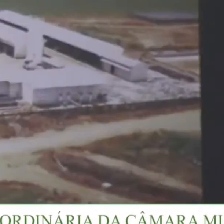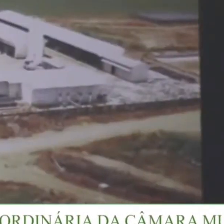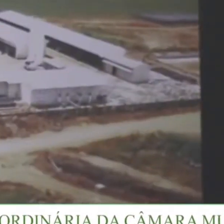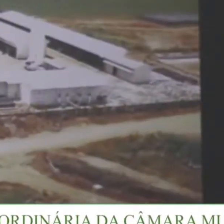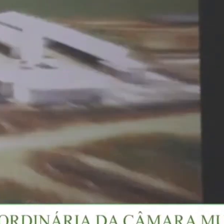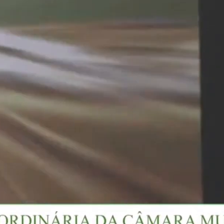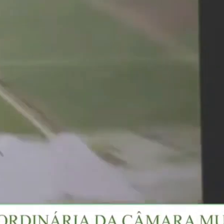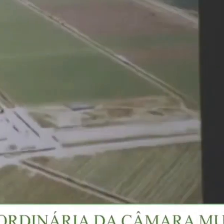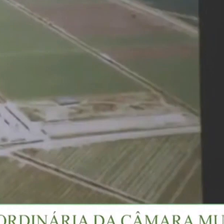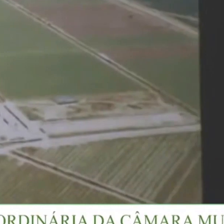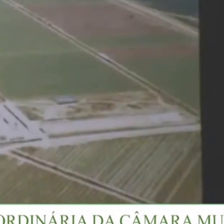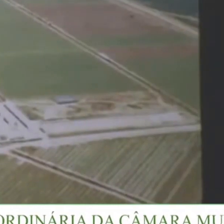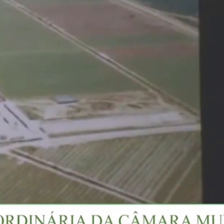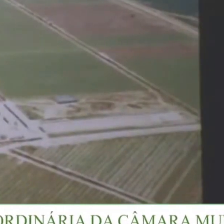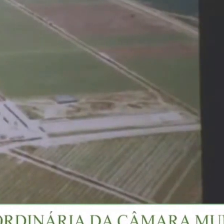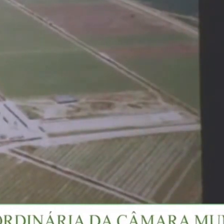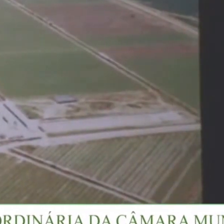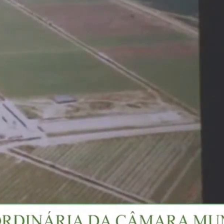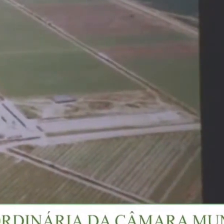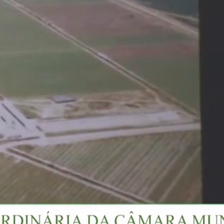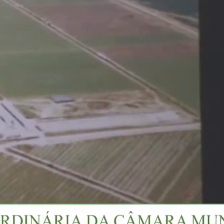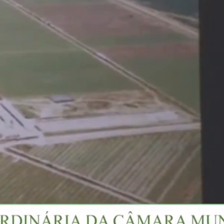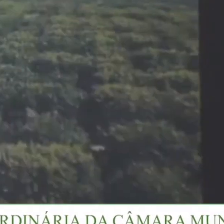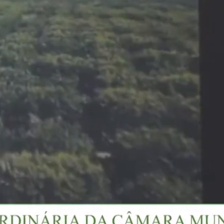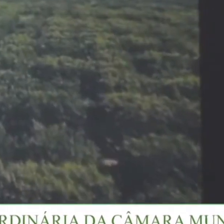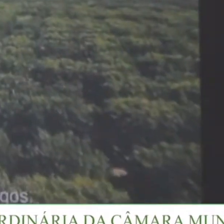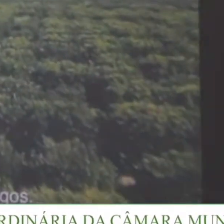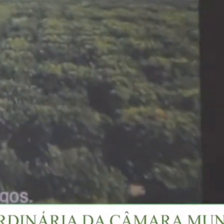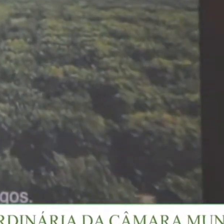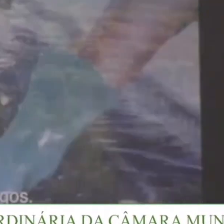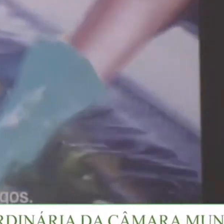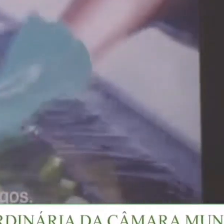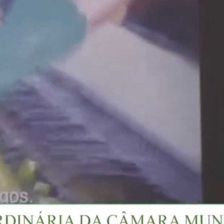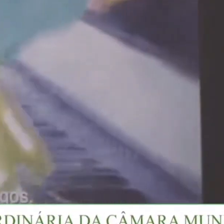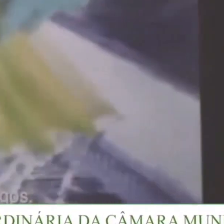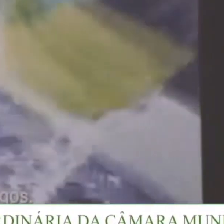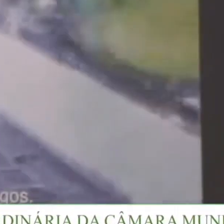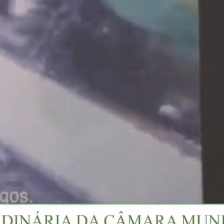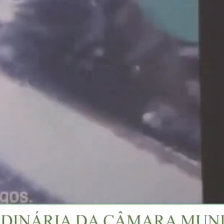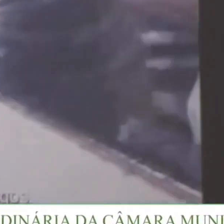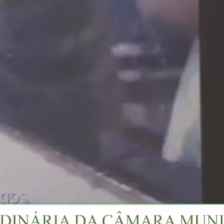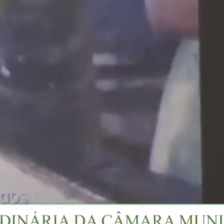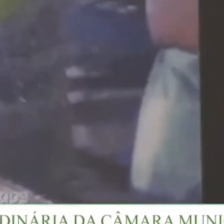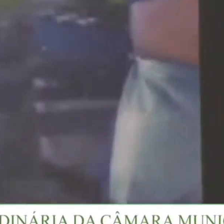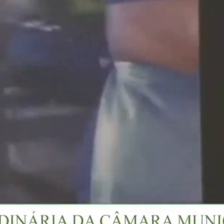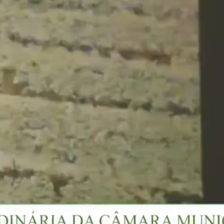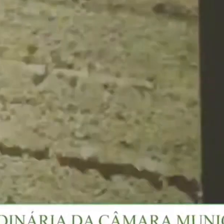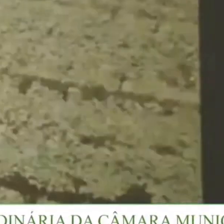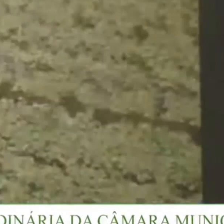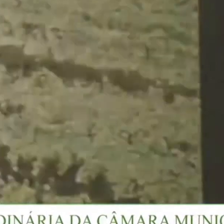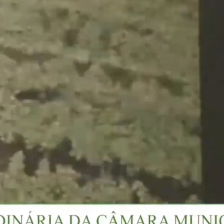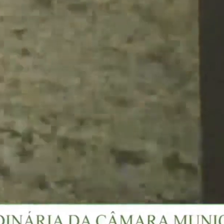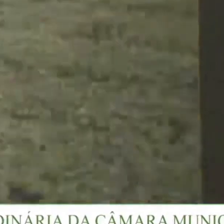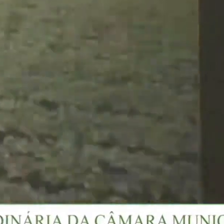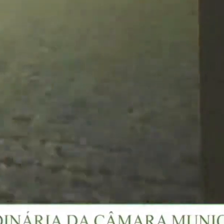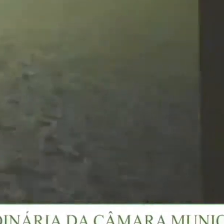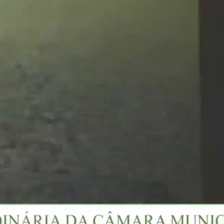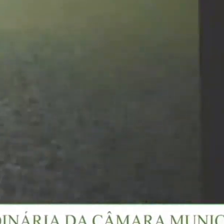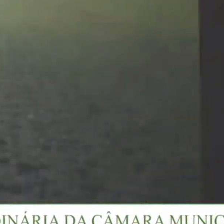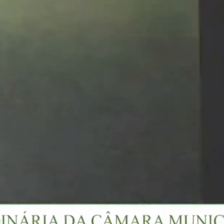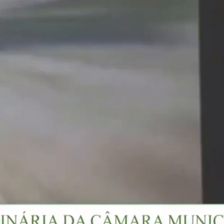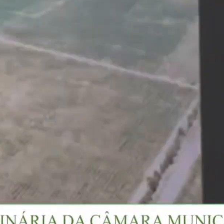O resultado? Maior produção, diversidade e geração de milhares de empregos.